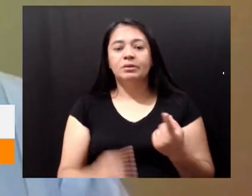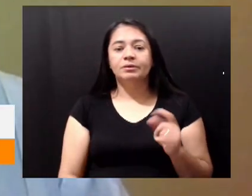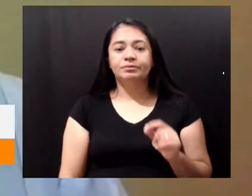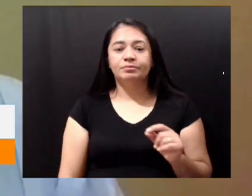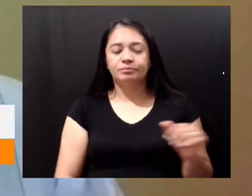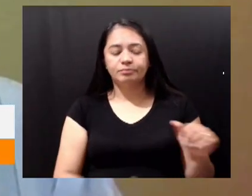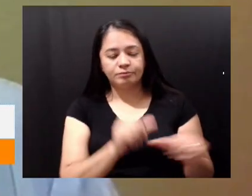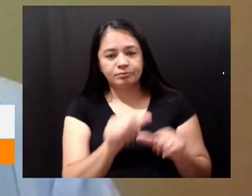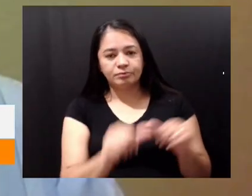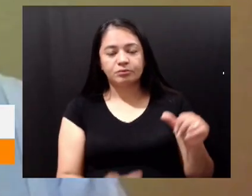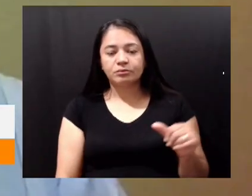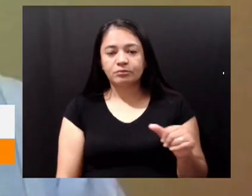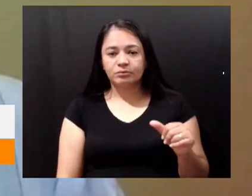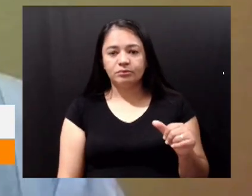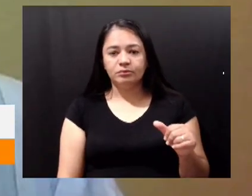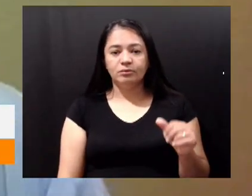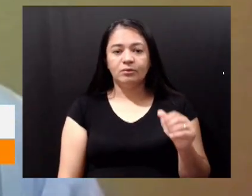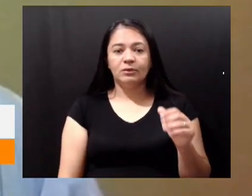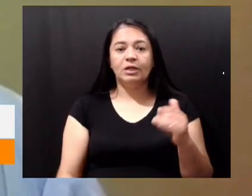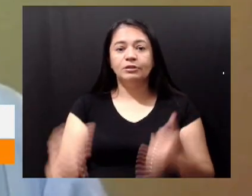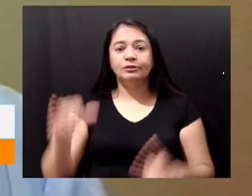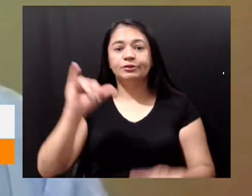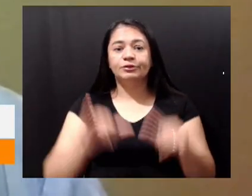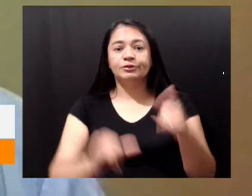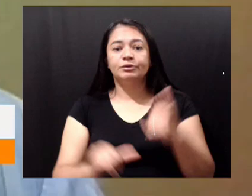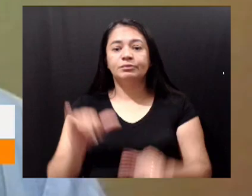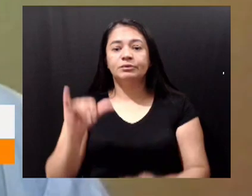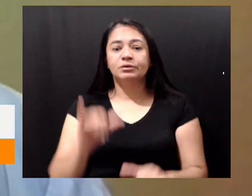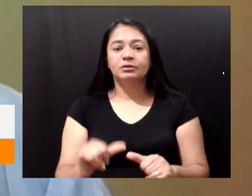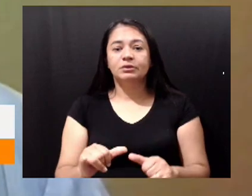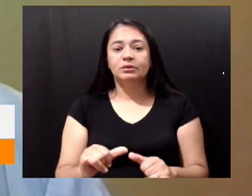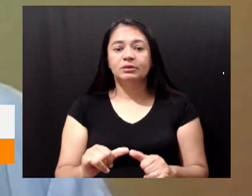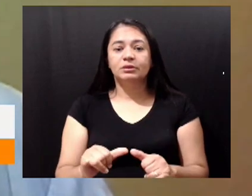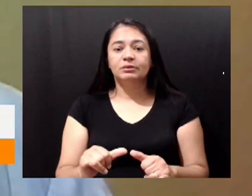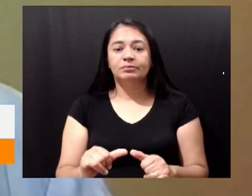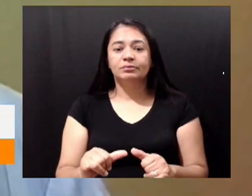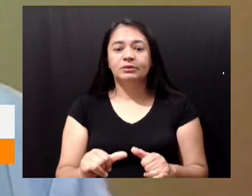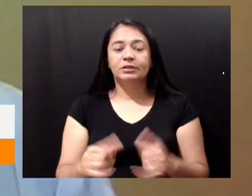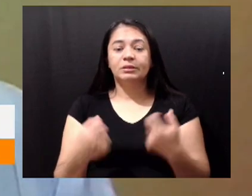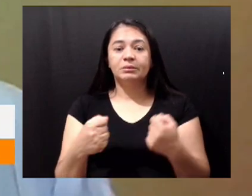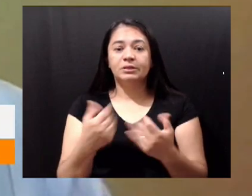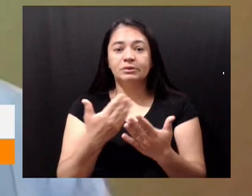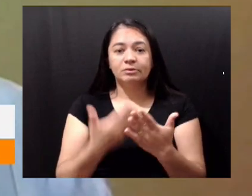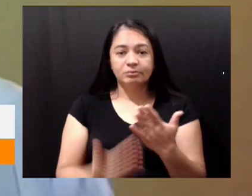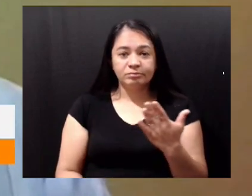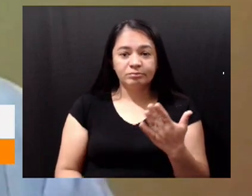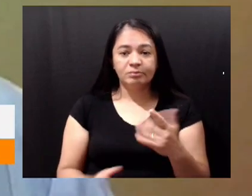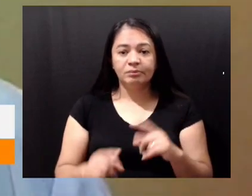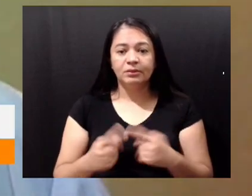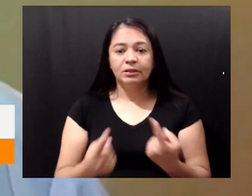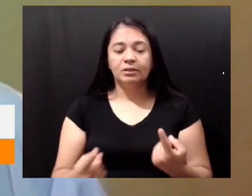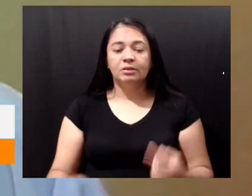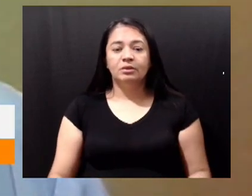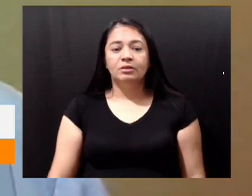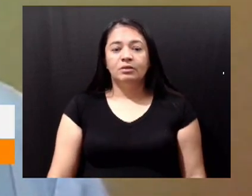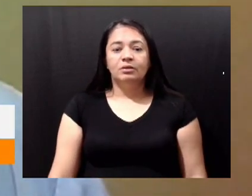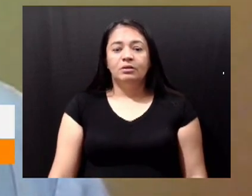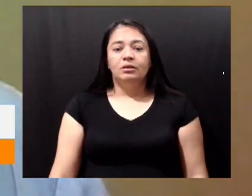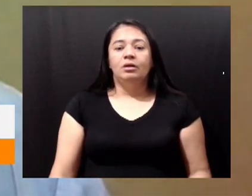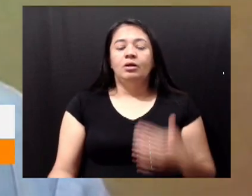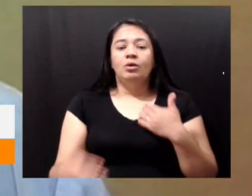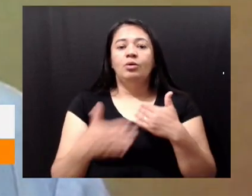substâncias que a tendência é que elas sejam eliminadas. Mas qualquer alteração em todo